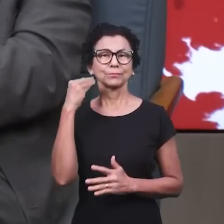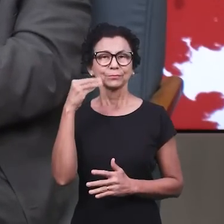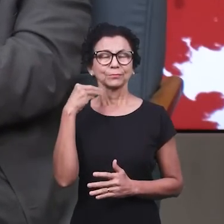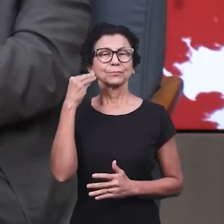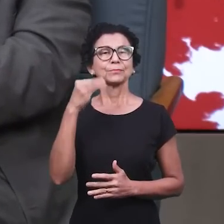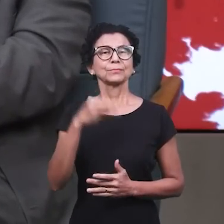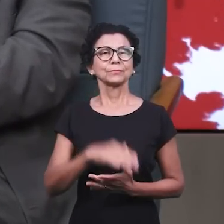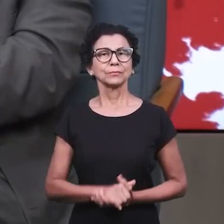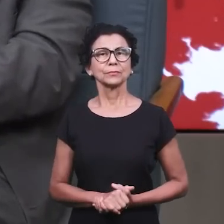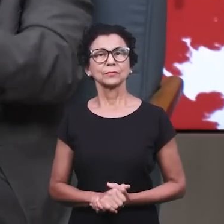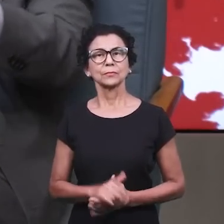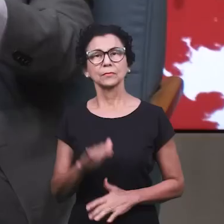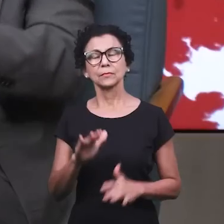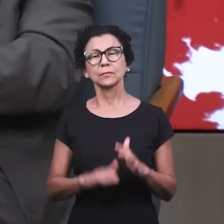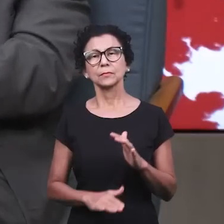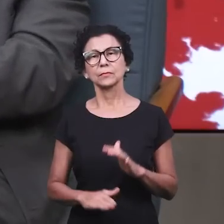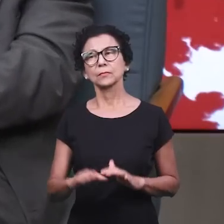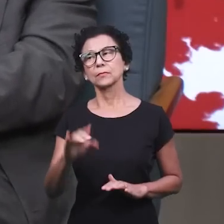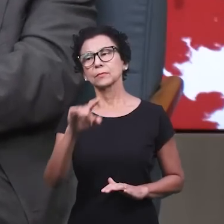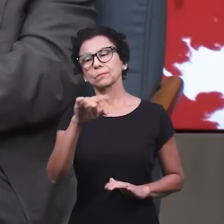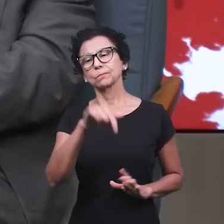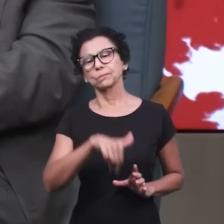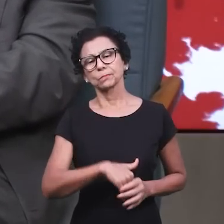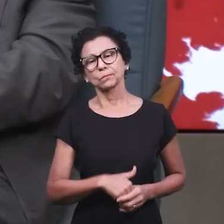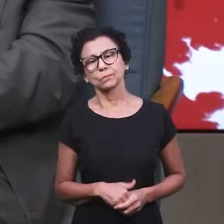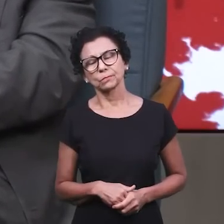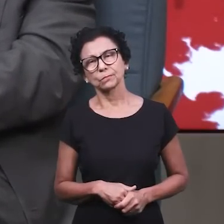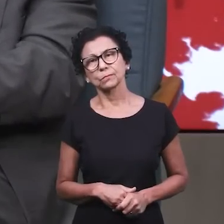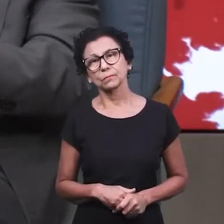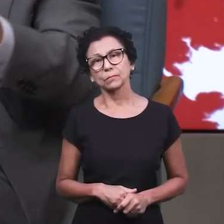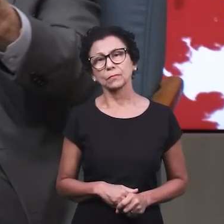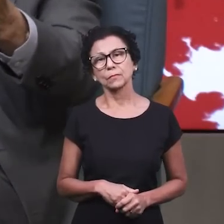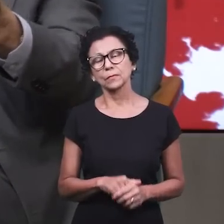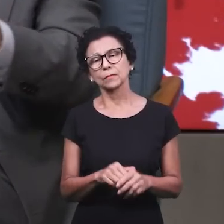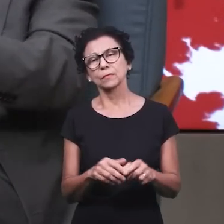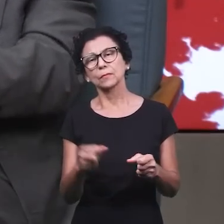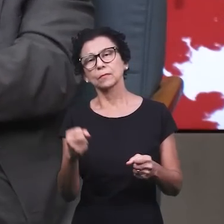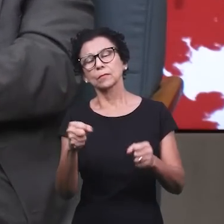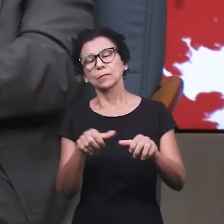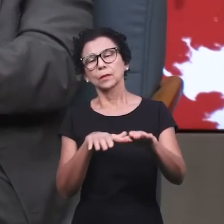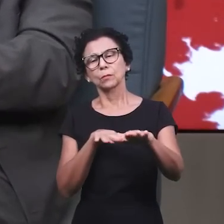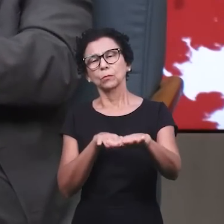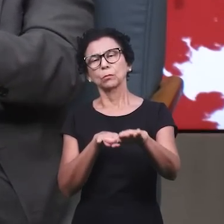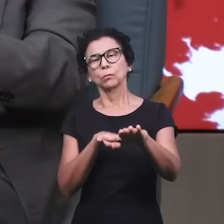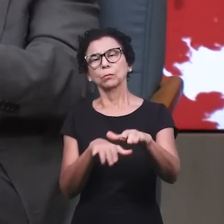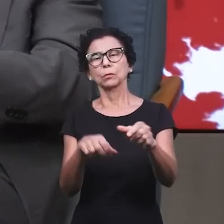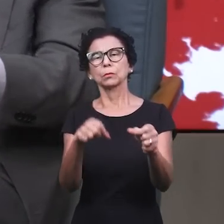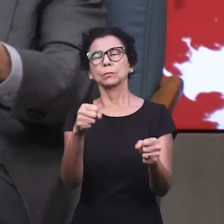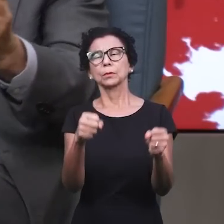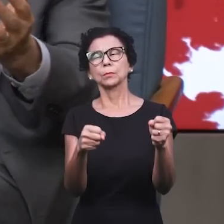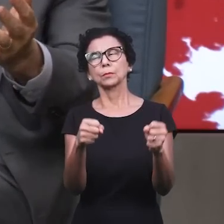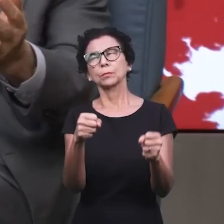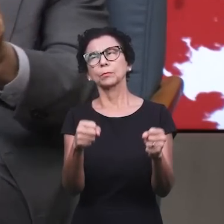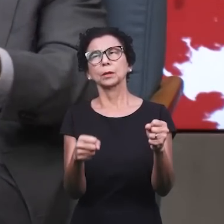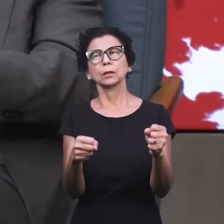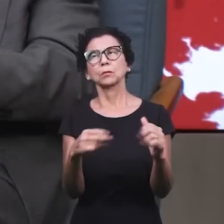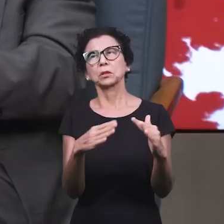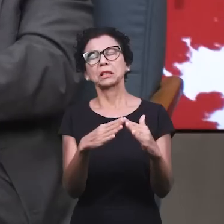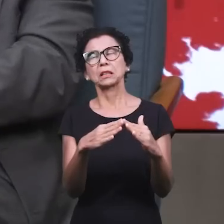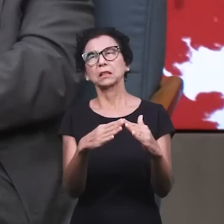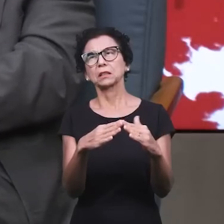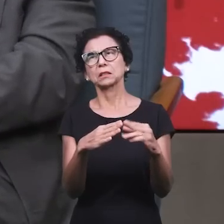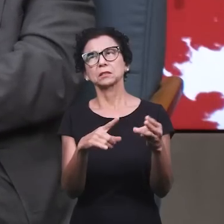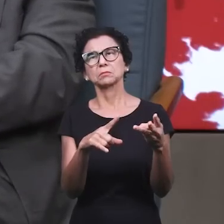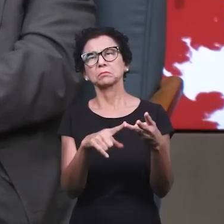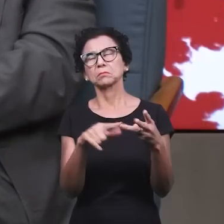louvor. Às vezes você está no trânsito, no carro, em casa, no